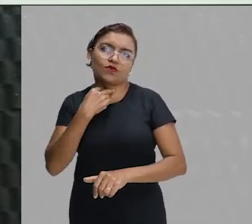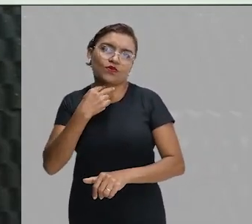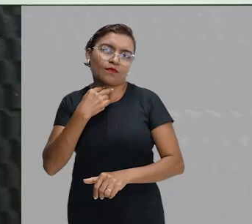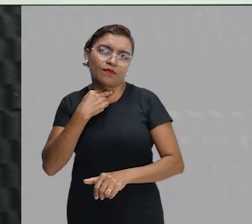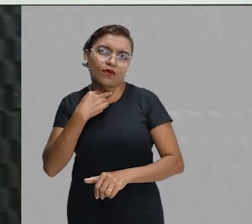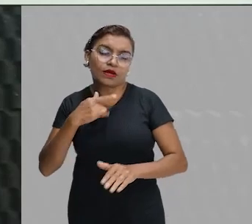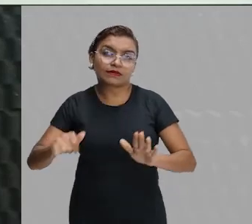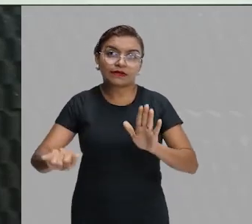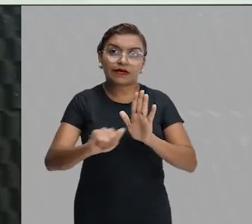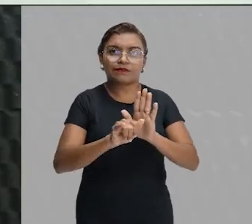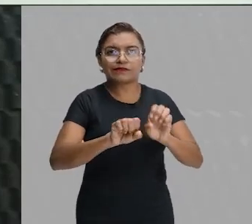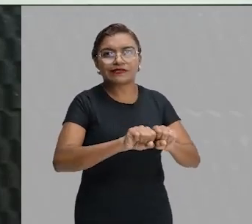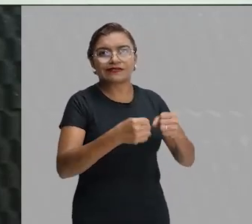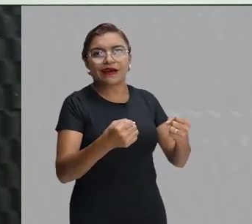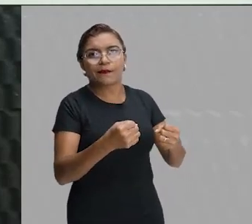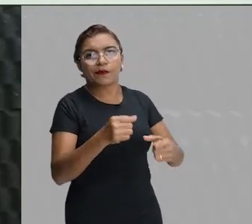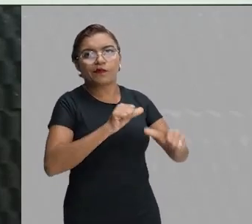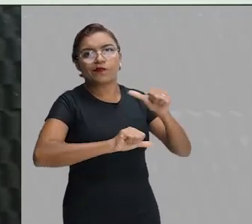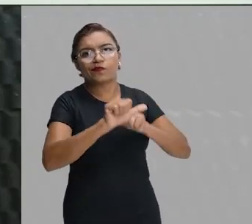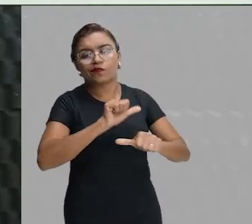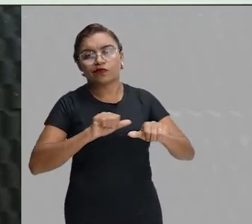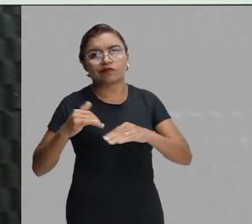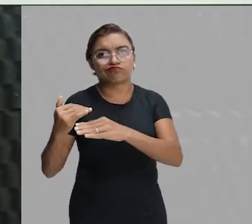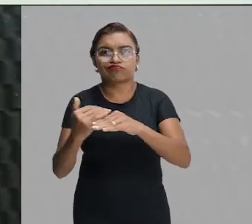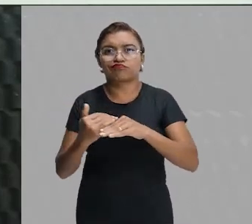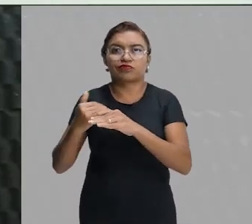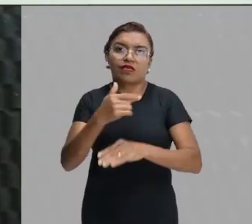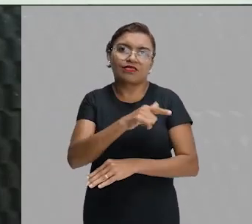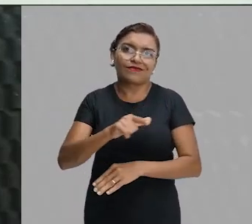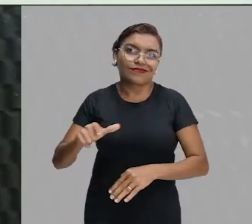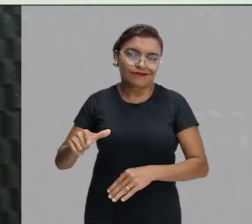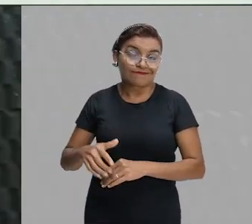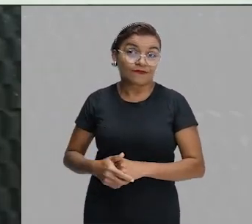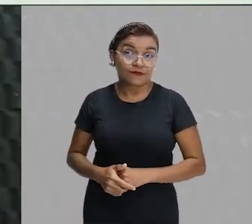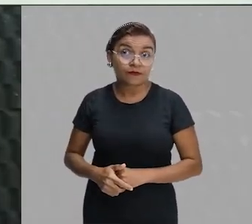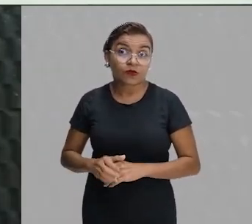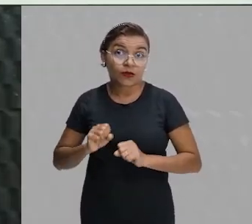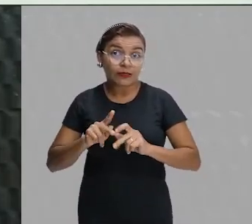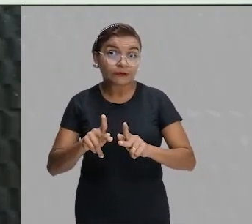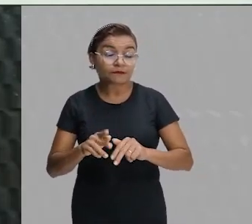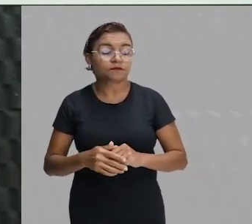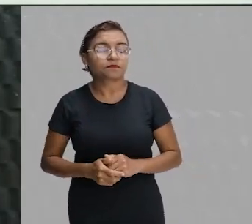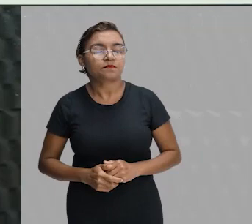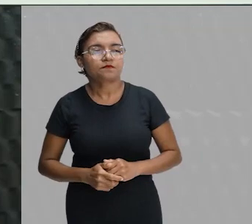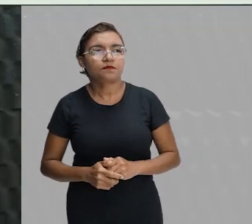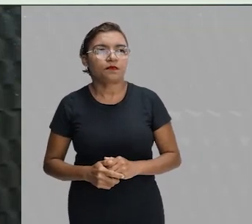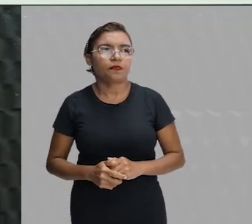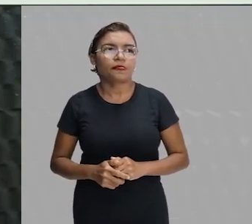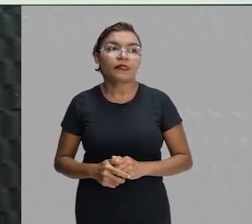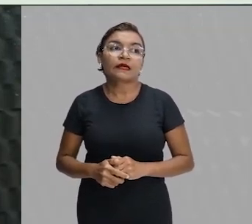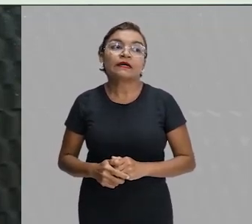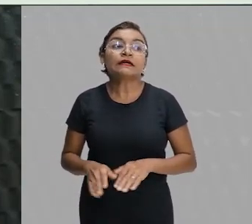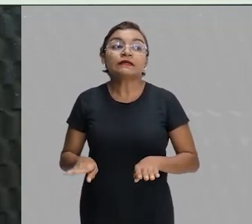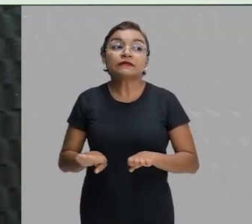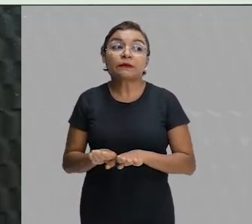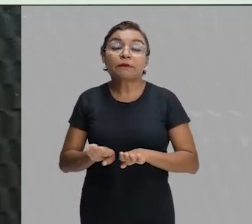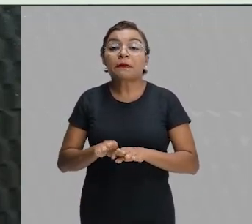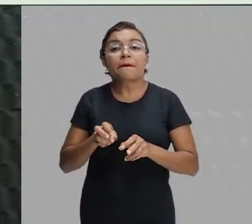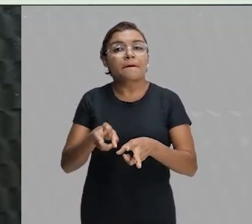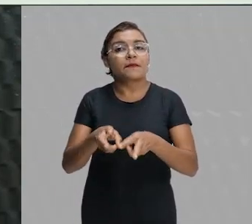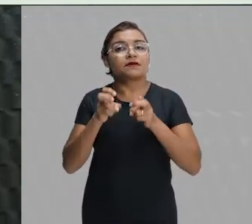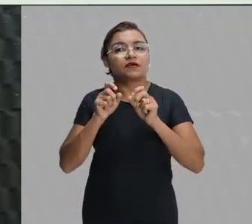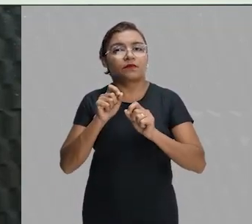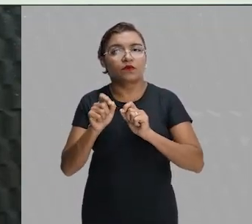eu quebro o princípio básico de simetria e de paridade do próprio objeto. Ok? Bom, aqui você percebe que o